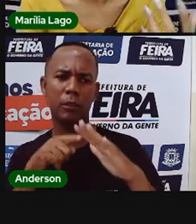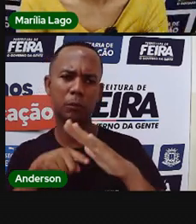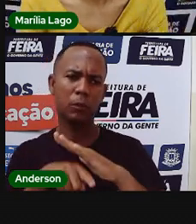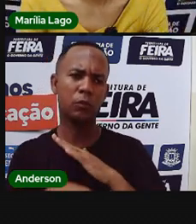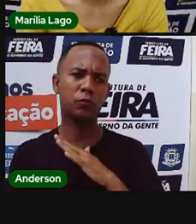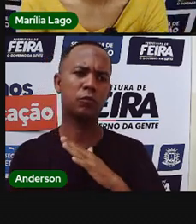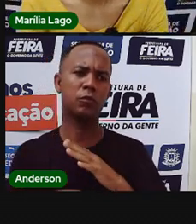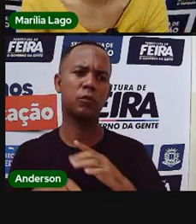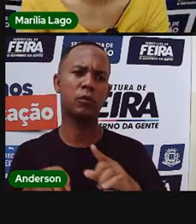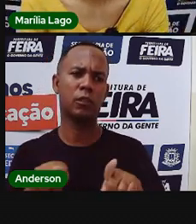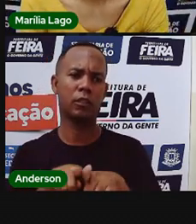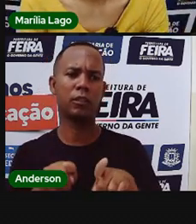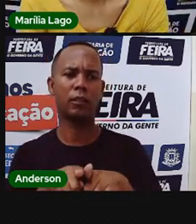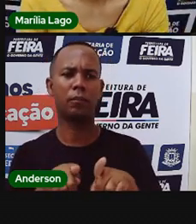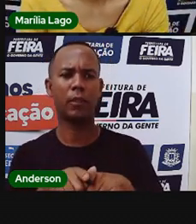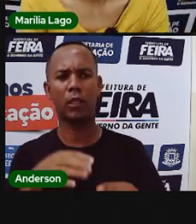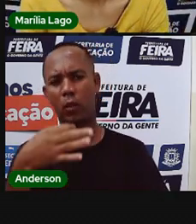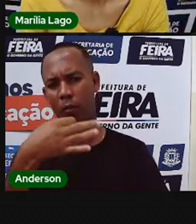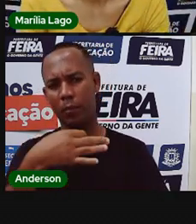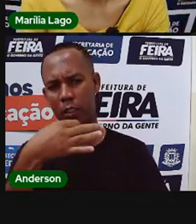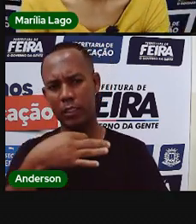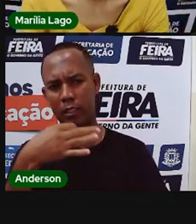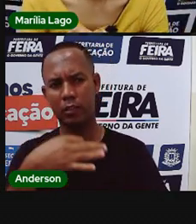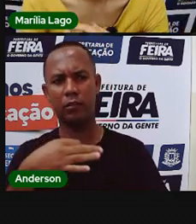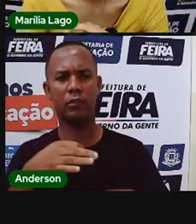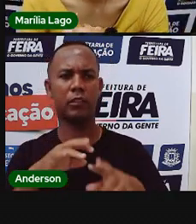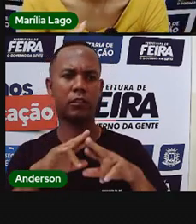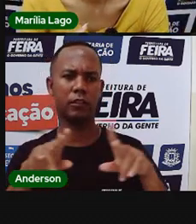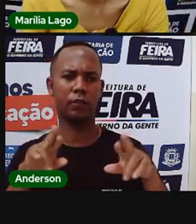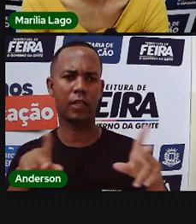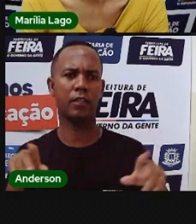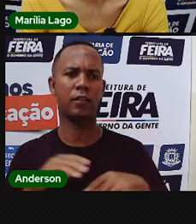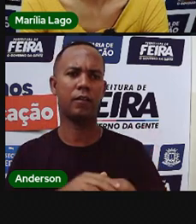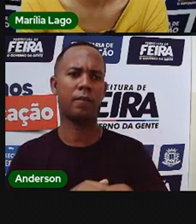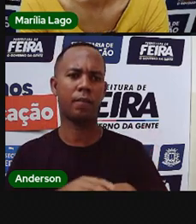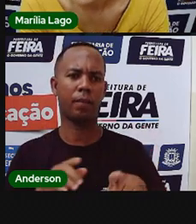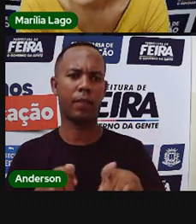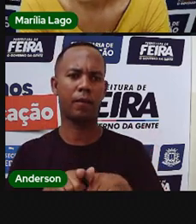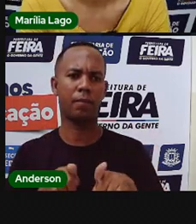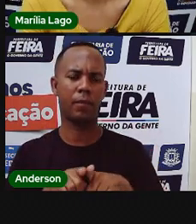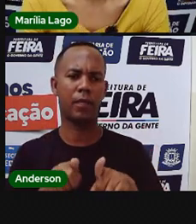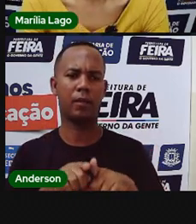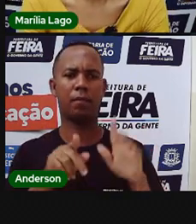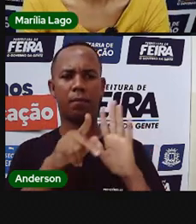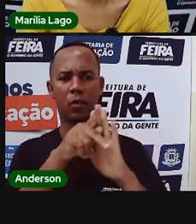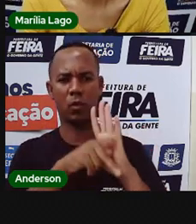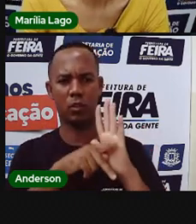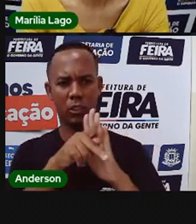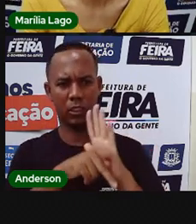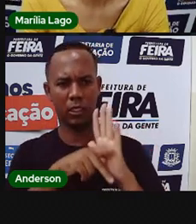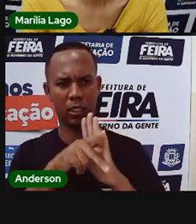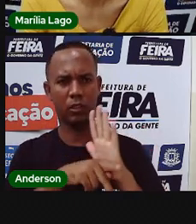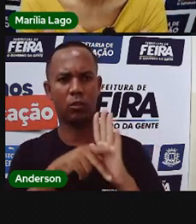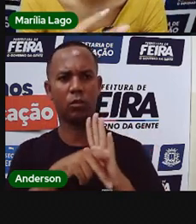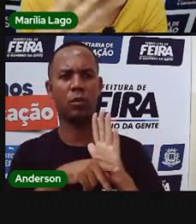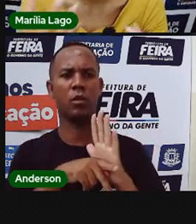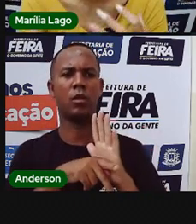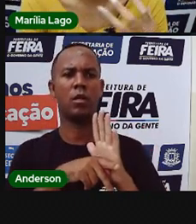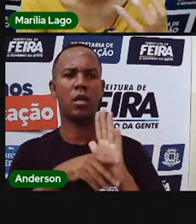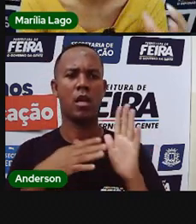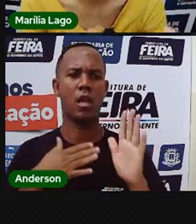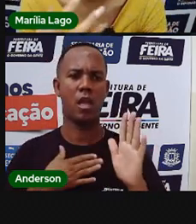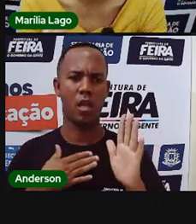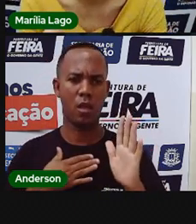de outras opiniões, né? Então, assim, o programa foi um projeto em que eu